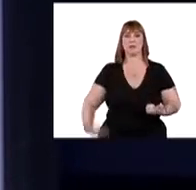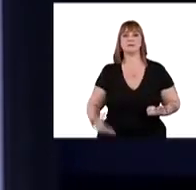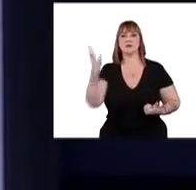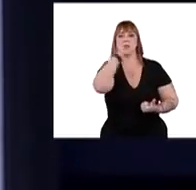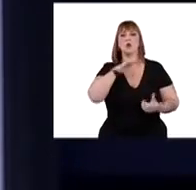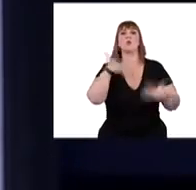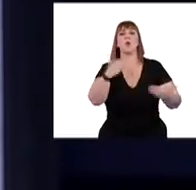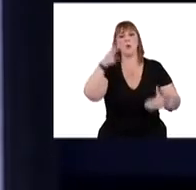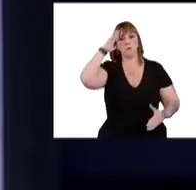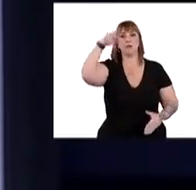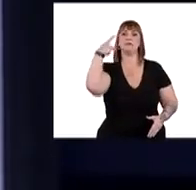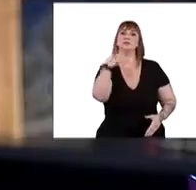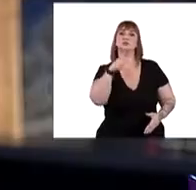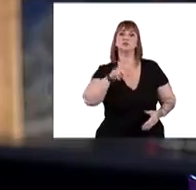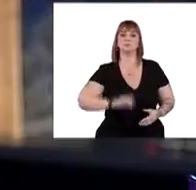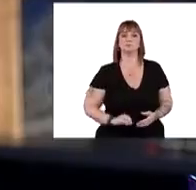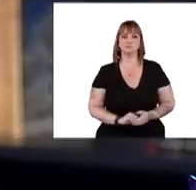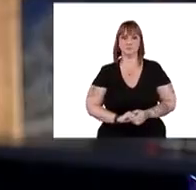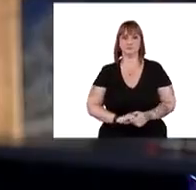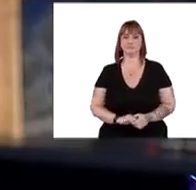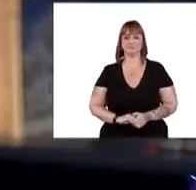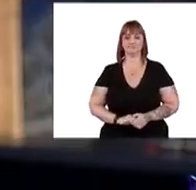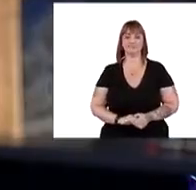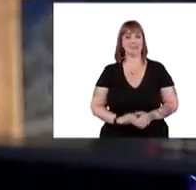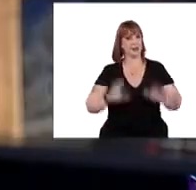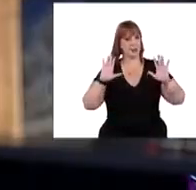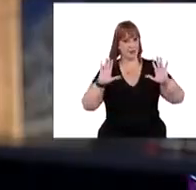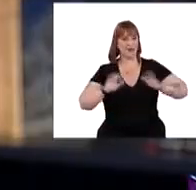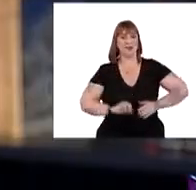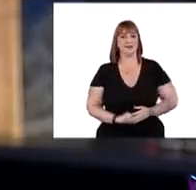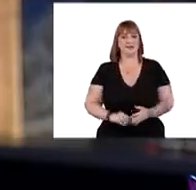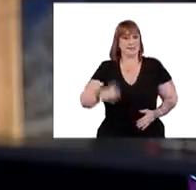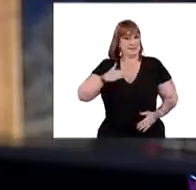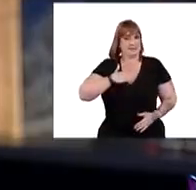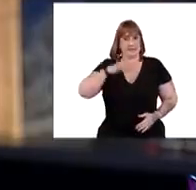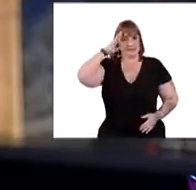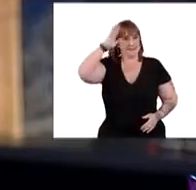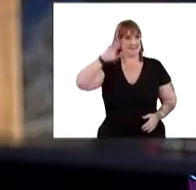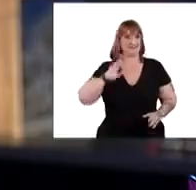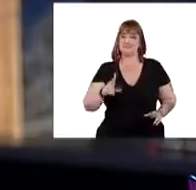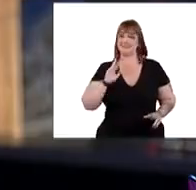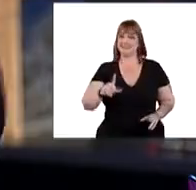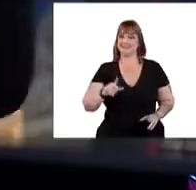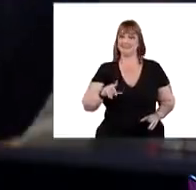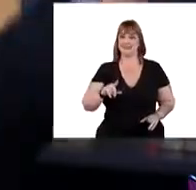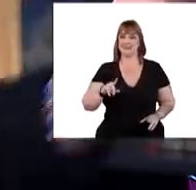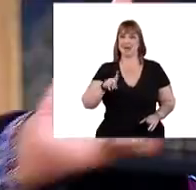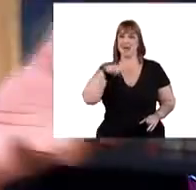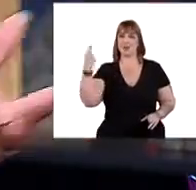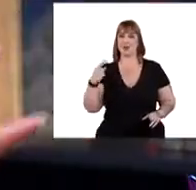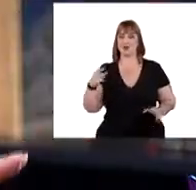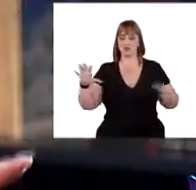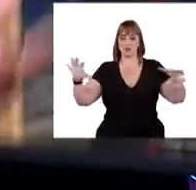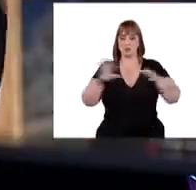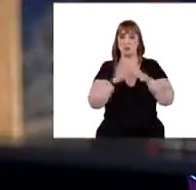seria a sua prioridade? Olha, não é minha prioridade, né? Porque é a prioridade da nossa chapa, já que nossa chapa ela é